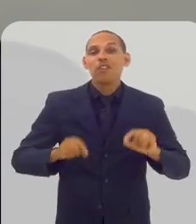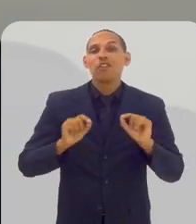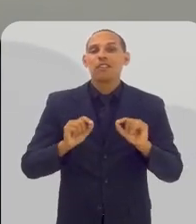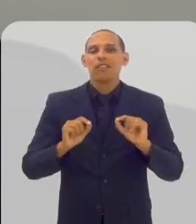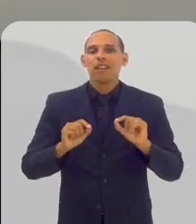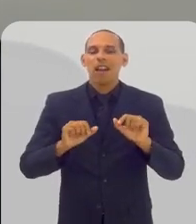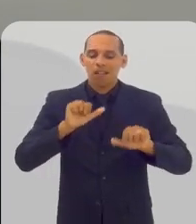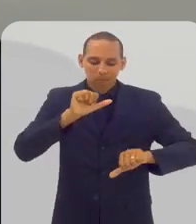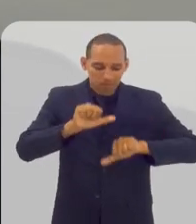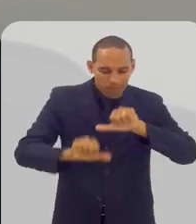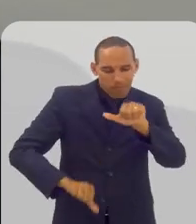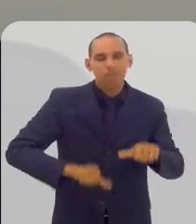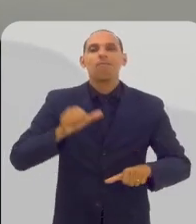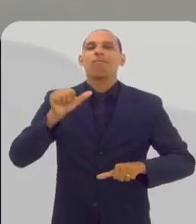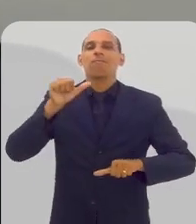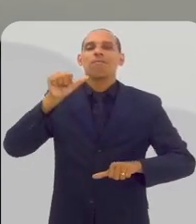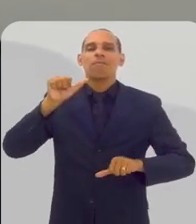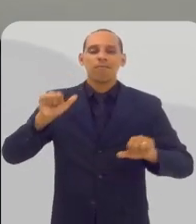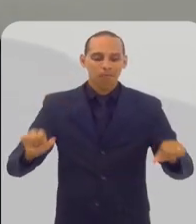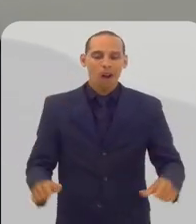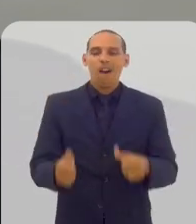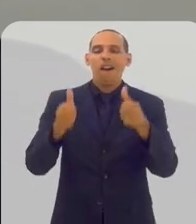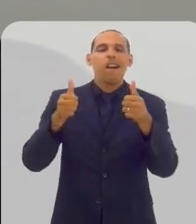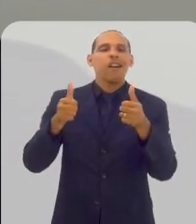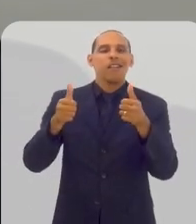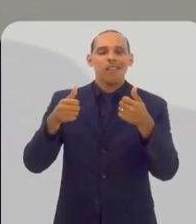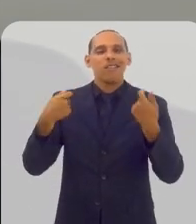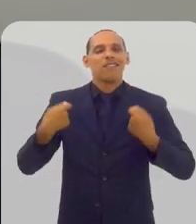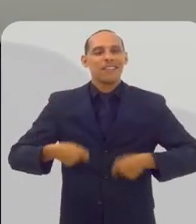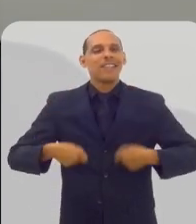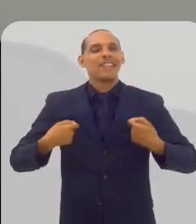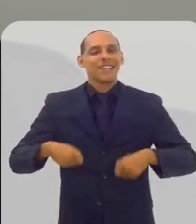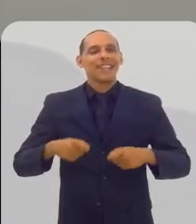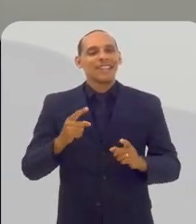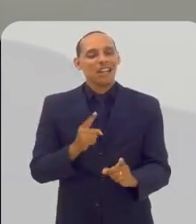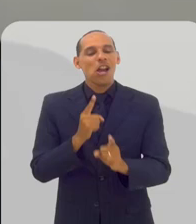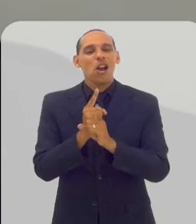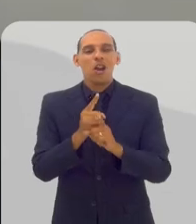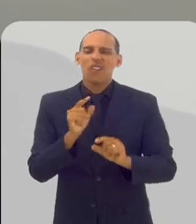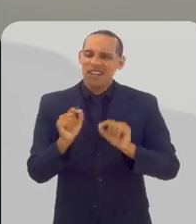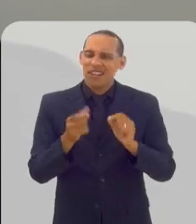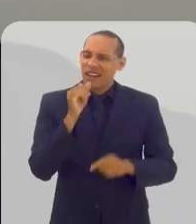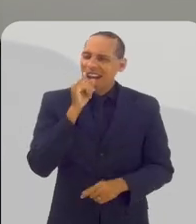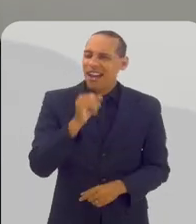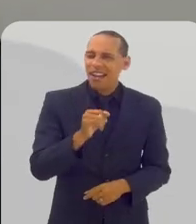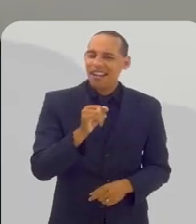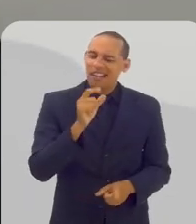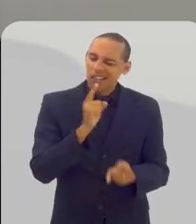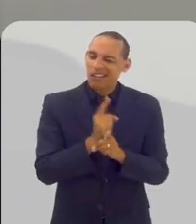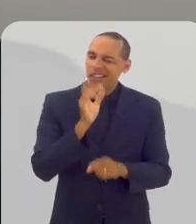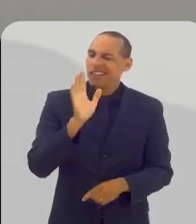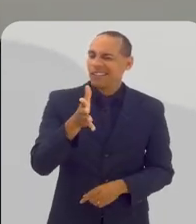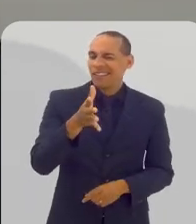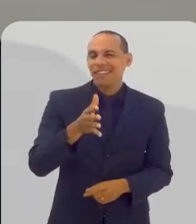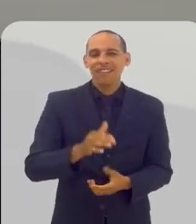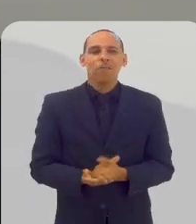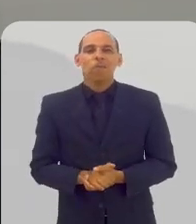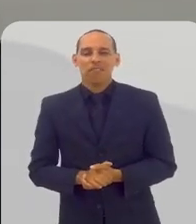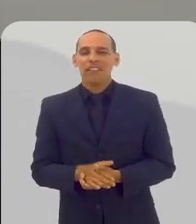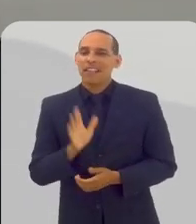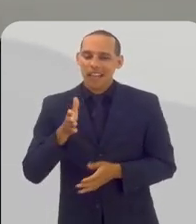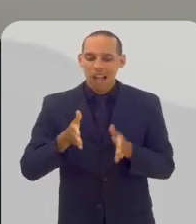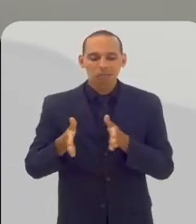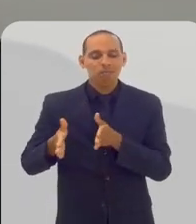de Janeiro precisa de dar uma volta por cima o Rio de Janeiro precisa de falar